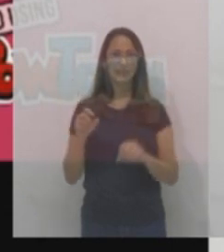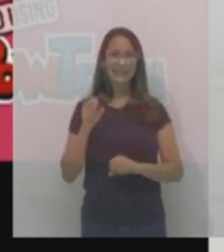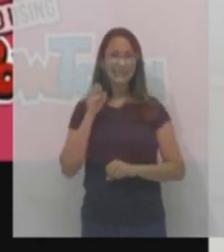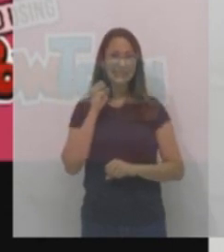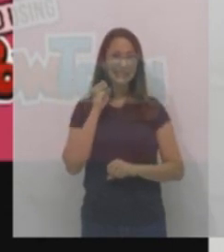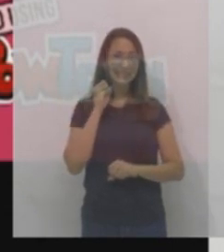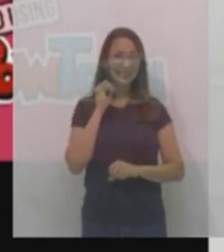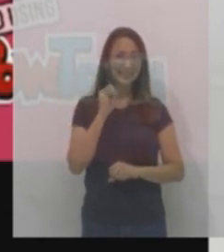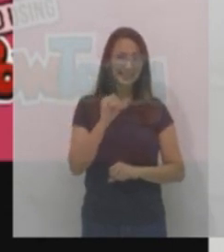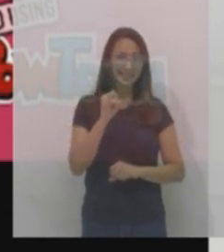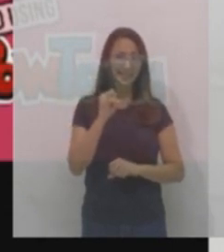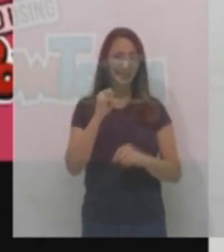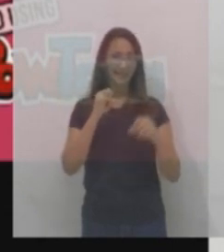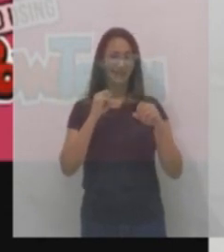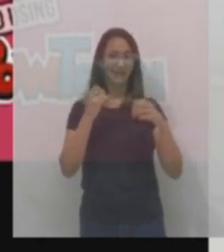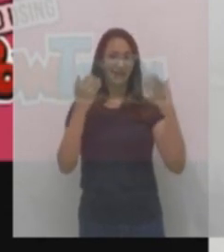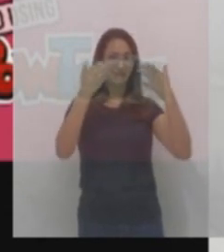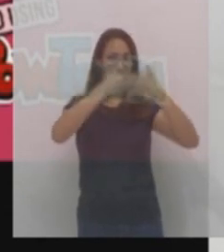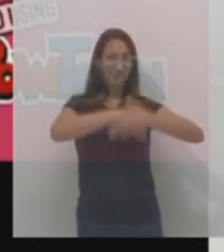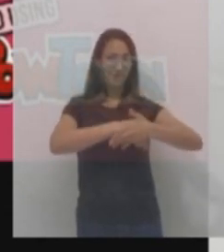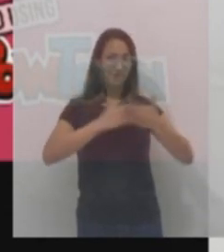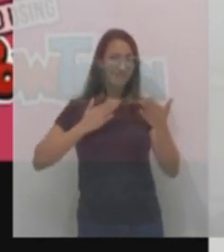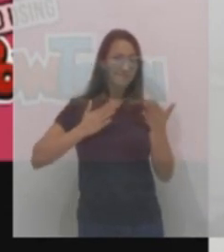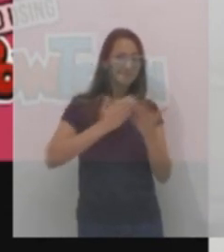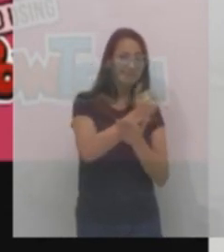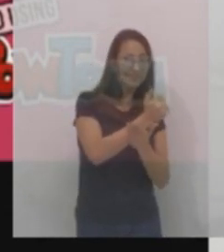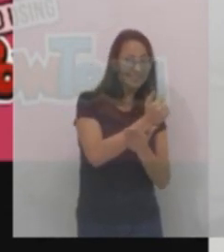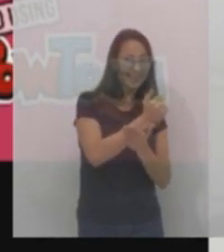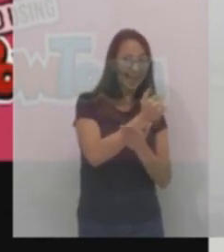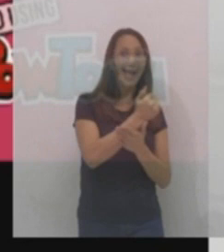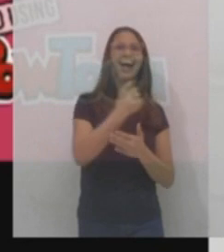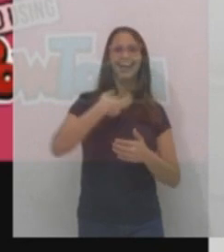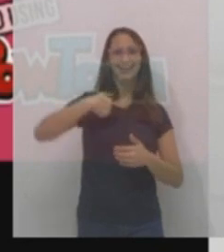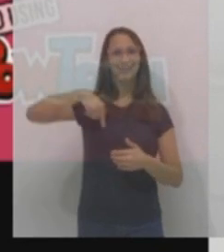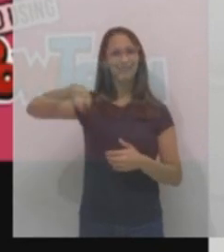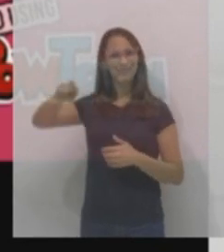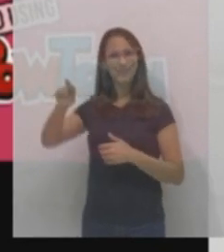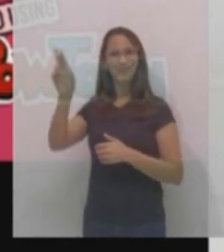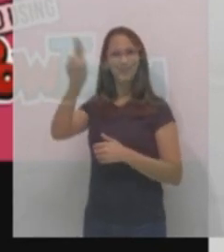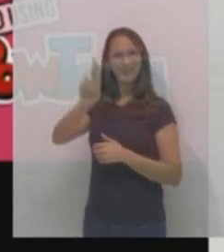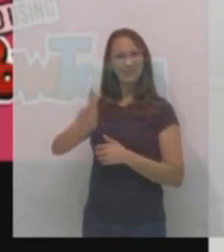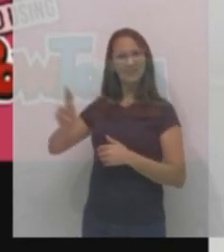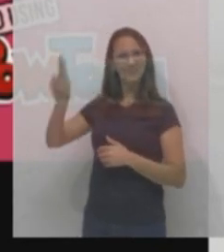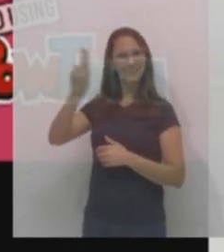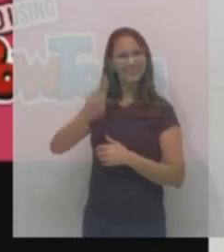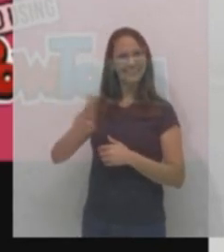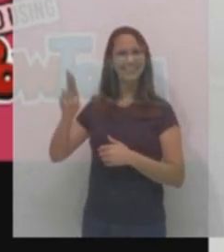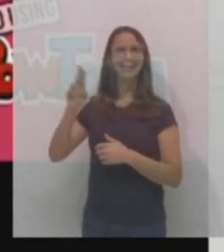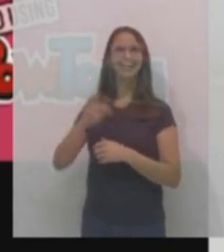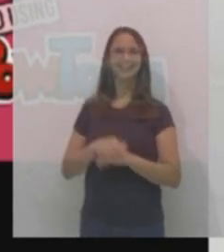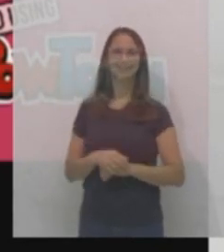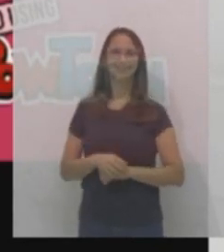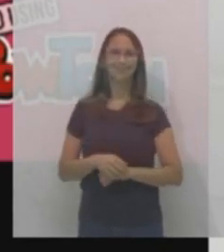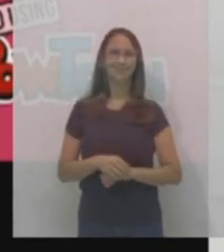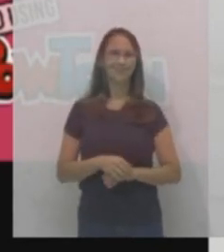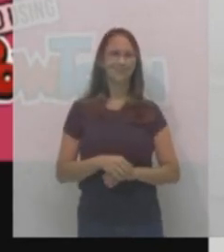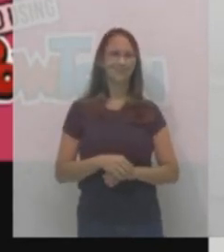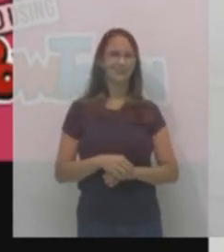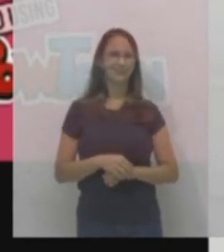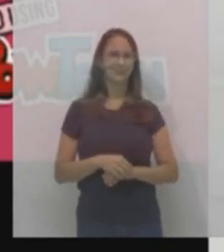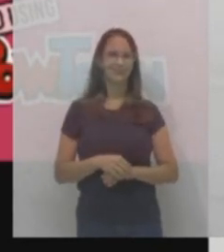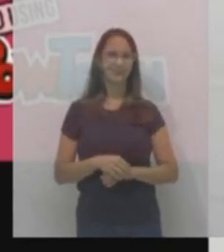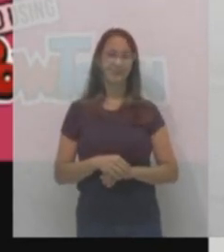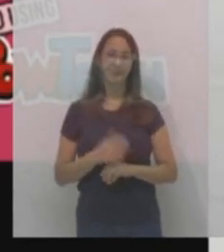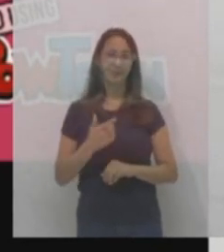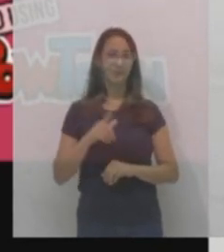eu passar nos meus exames, eu vou para a universidade. Se eu passar nas minhas provas, eu vou para a universidade. Porém, olha só, eu posso ter